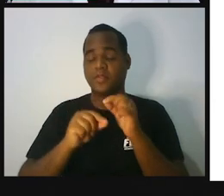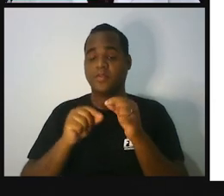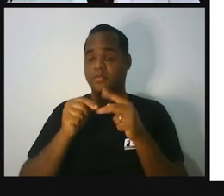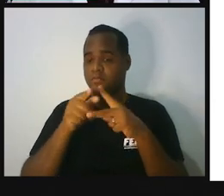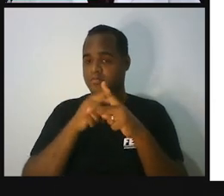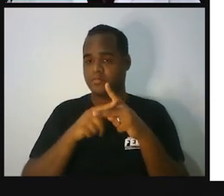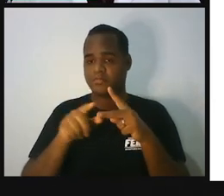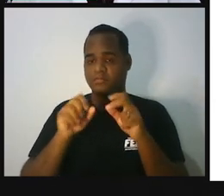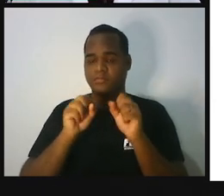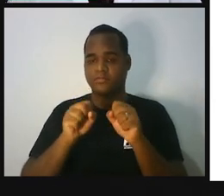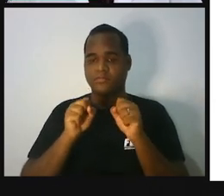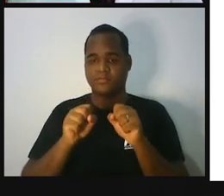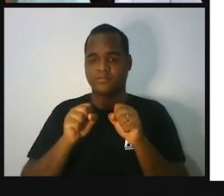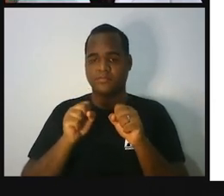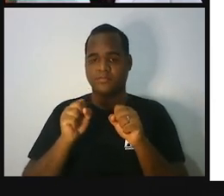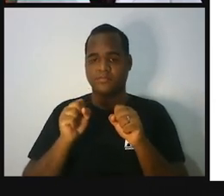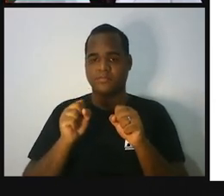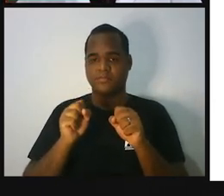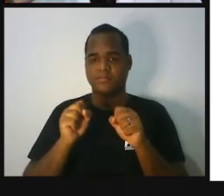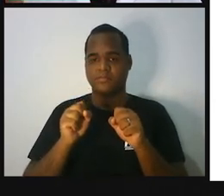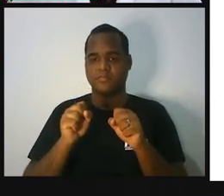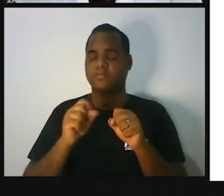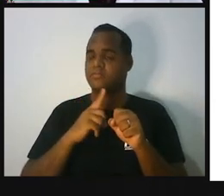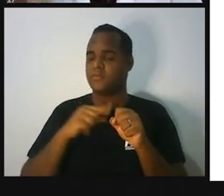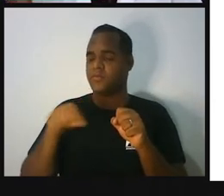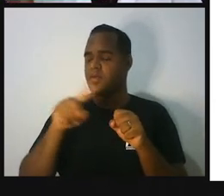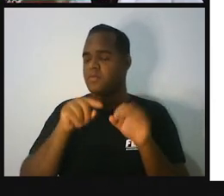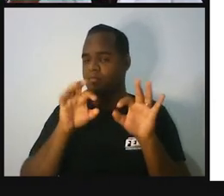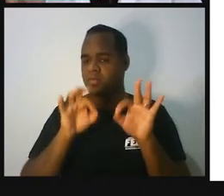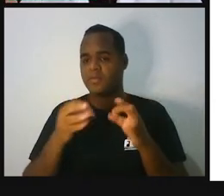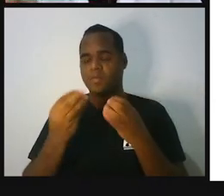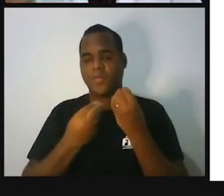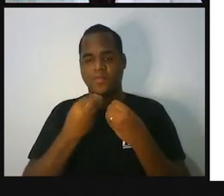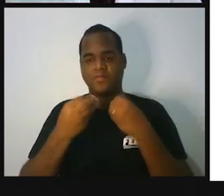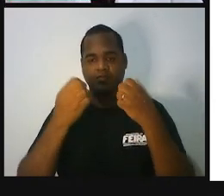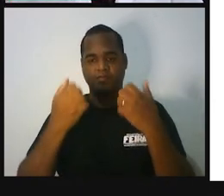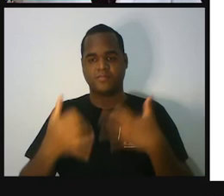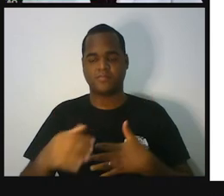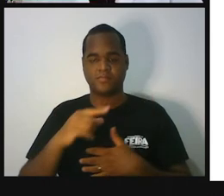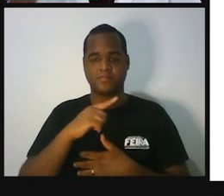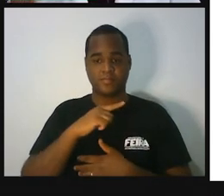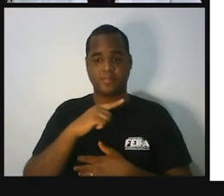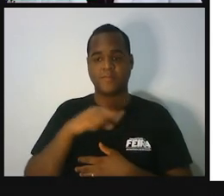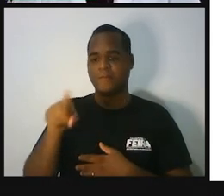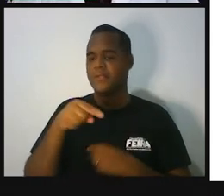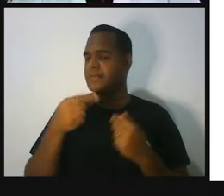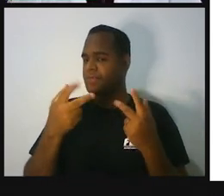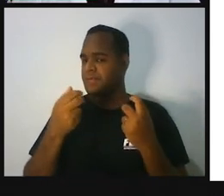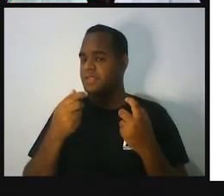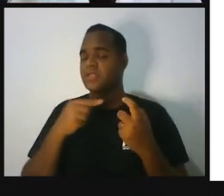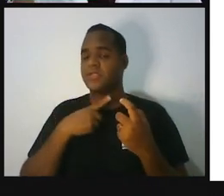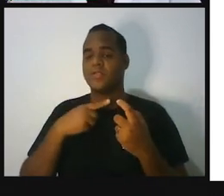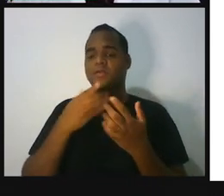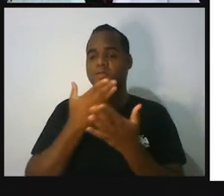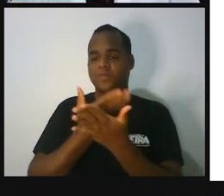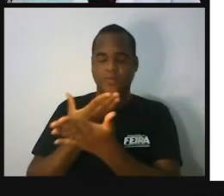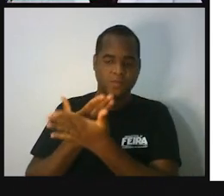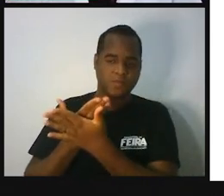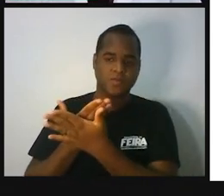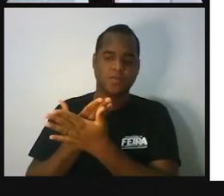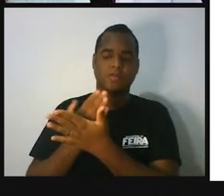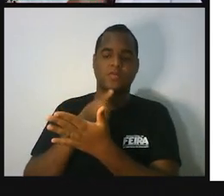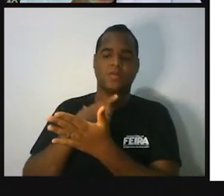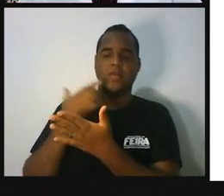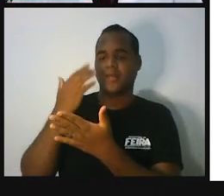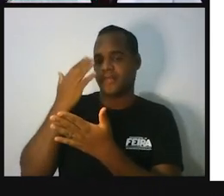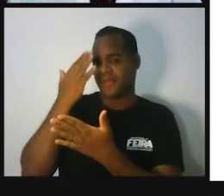tem ângulos né E quando a gente faz esse exercício a gente começa a perceber que as coisas que a gente estuda que a gente tem